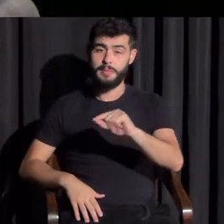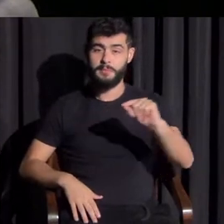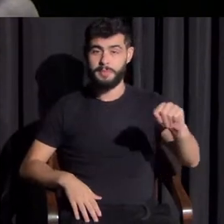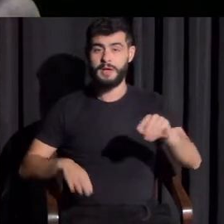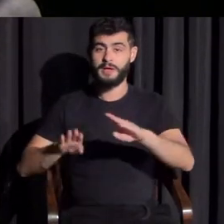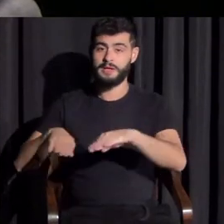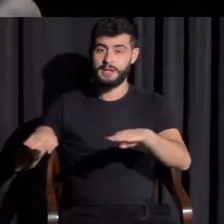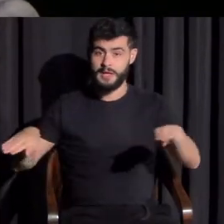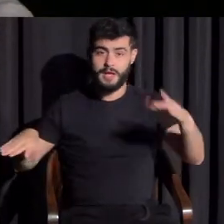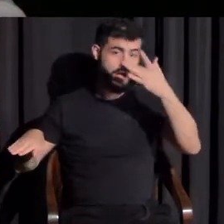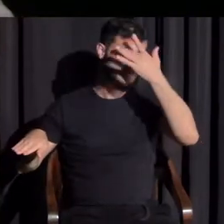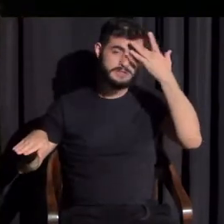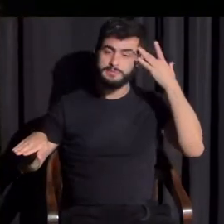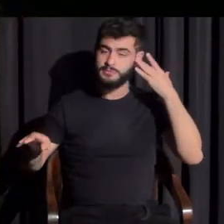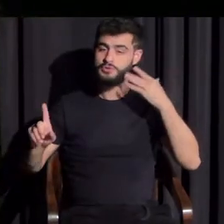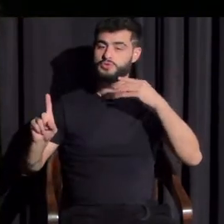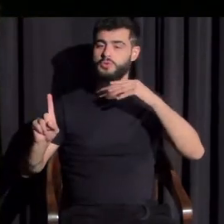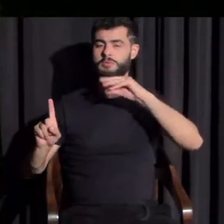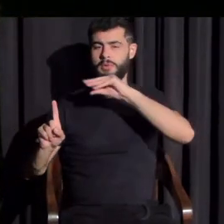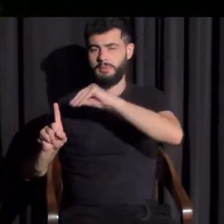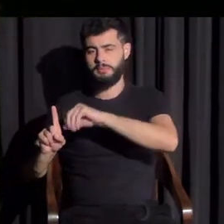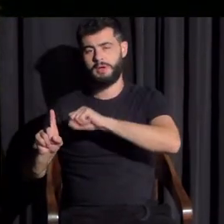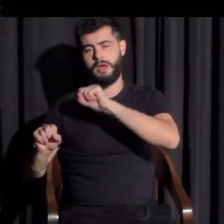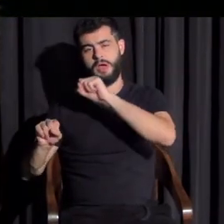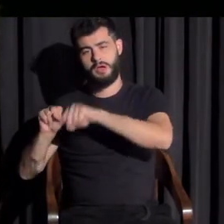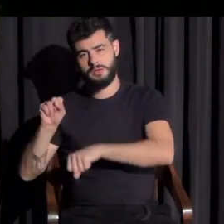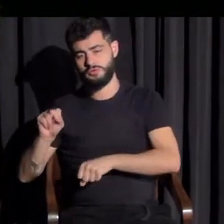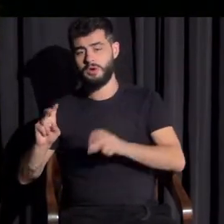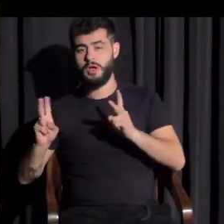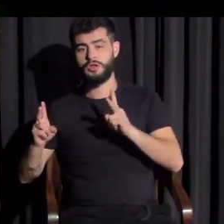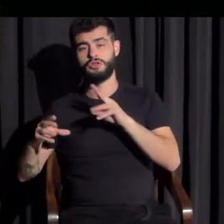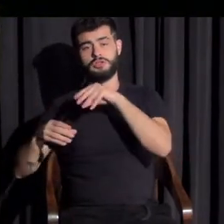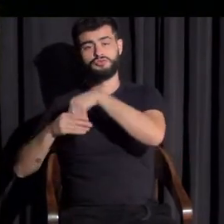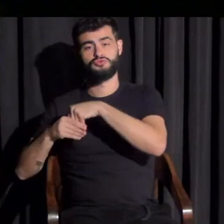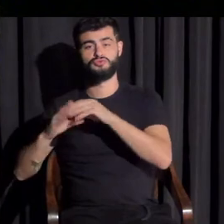seus agressores, as suas, né?